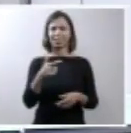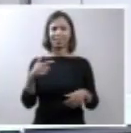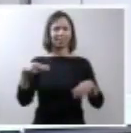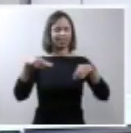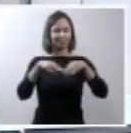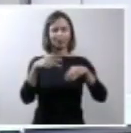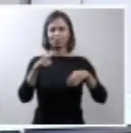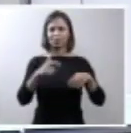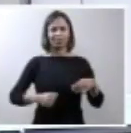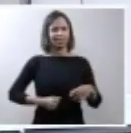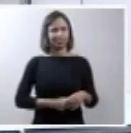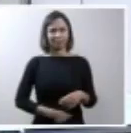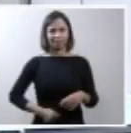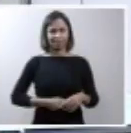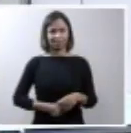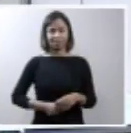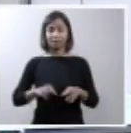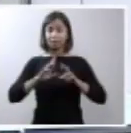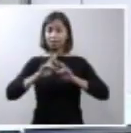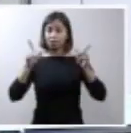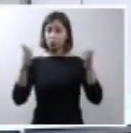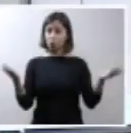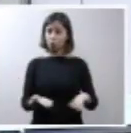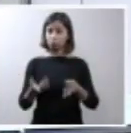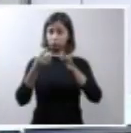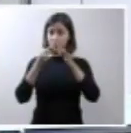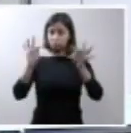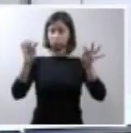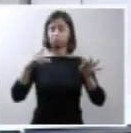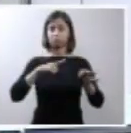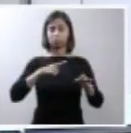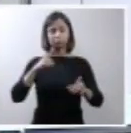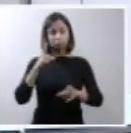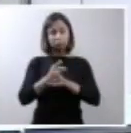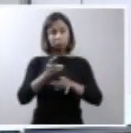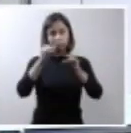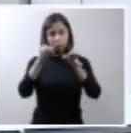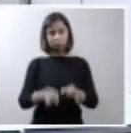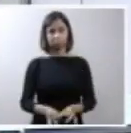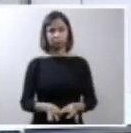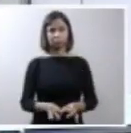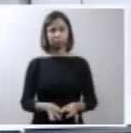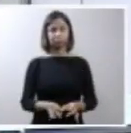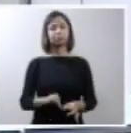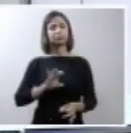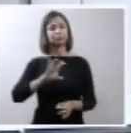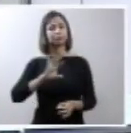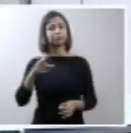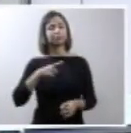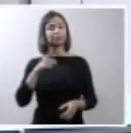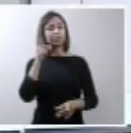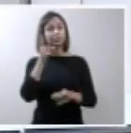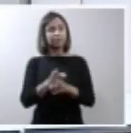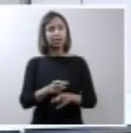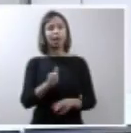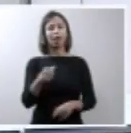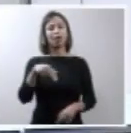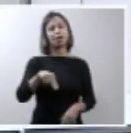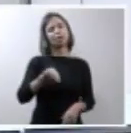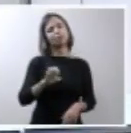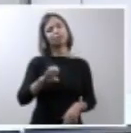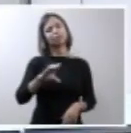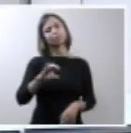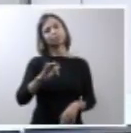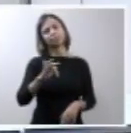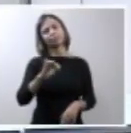que permite que hoje seja realizado com exatidão o caso o diagnóstico de